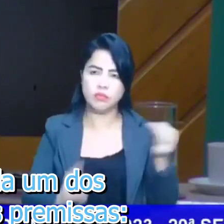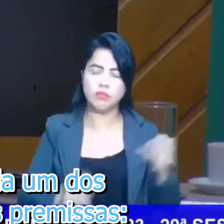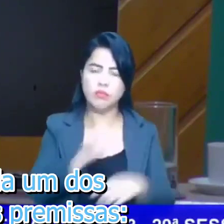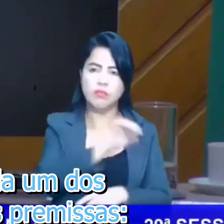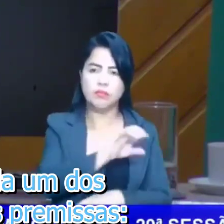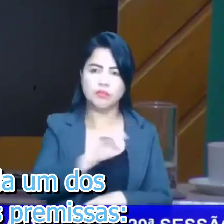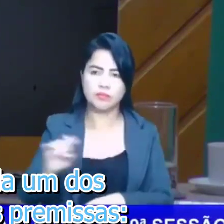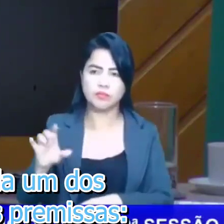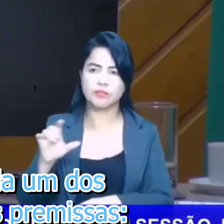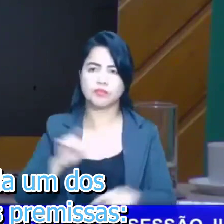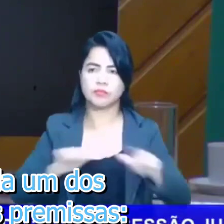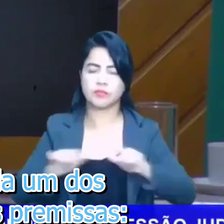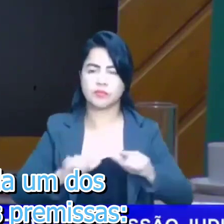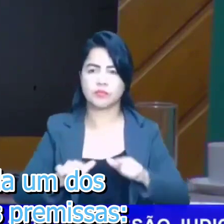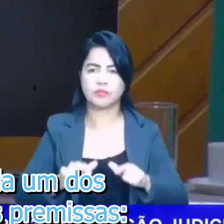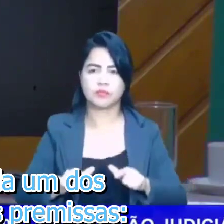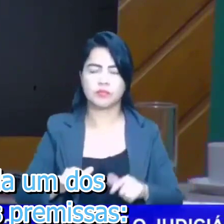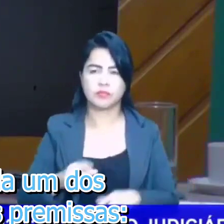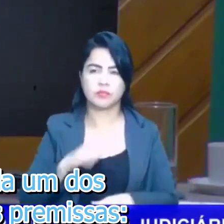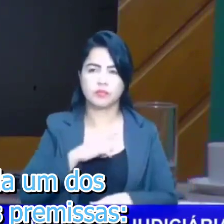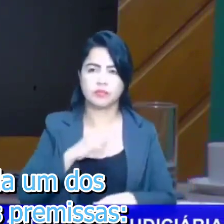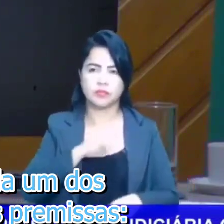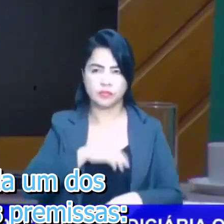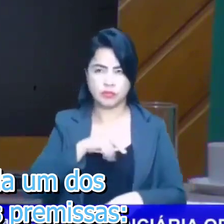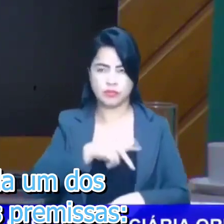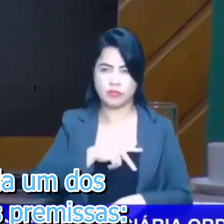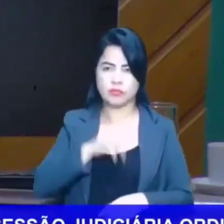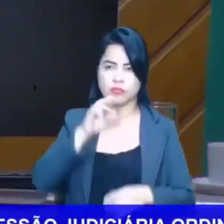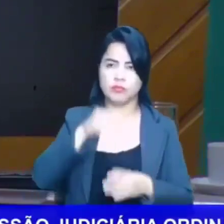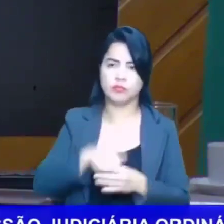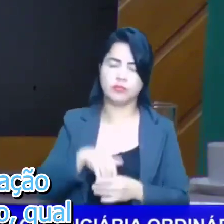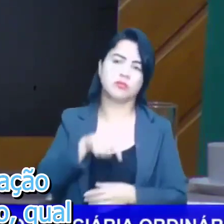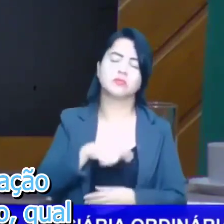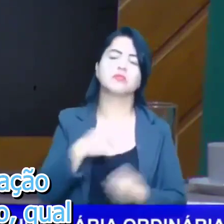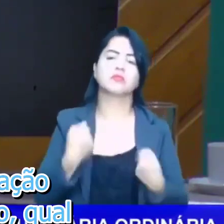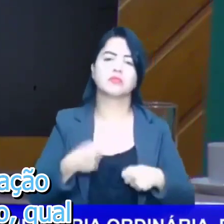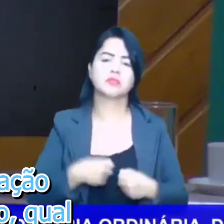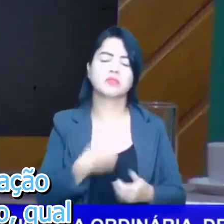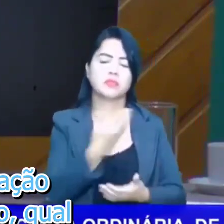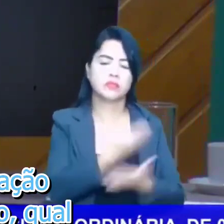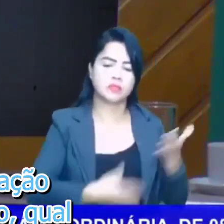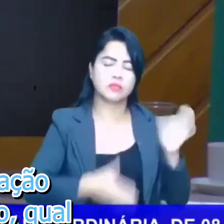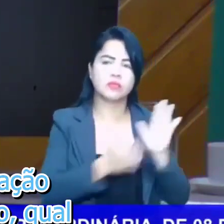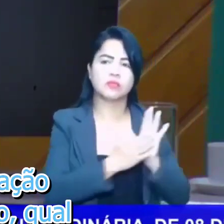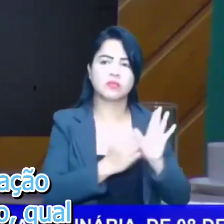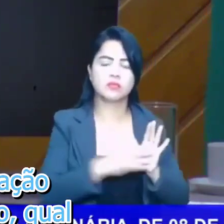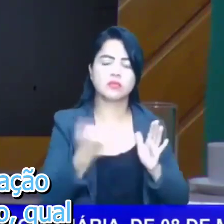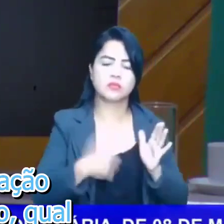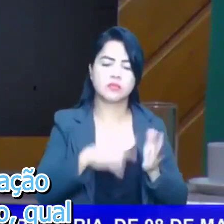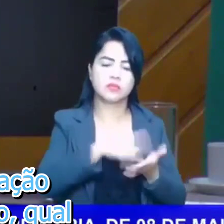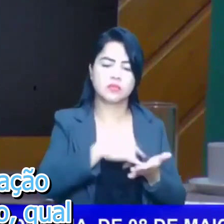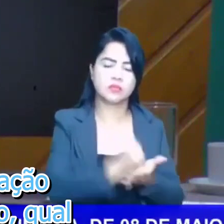cada um dos serviços. Então, o Ministério Público Eleitoral parte de duas premissas. O serviço deve ser comprovado e deve ter documentação